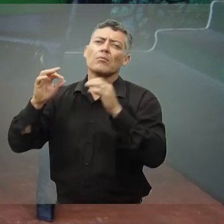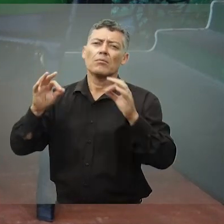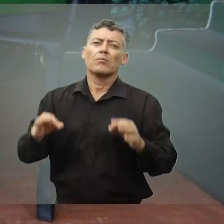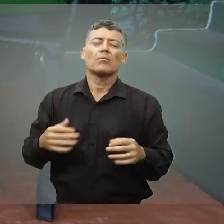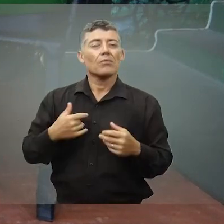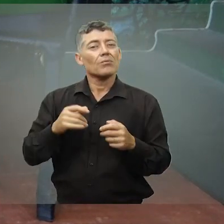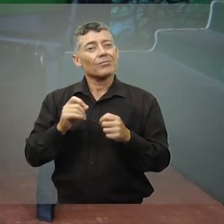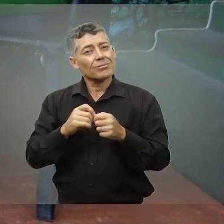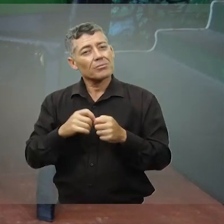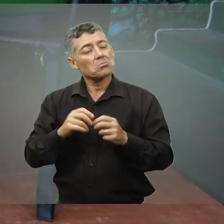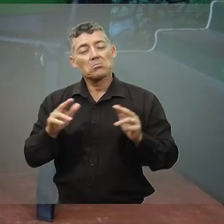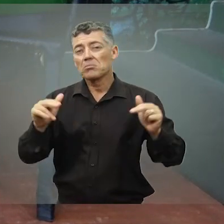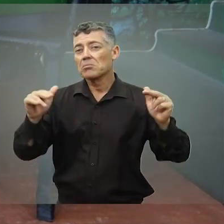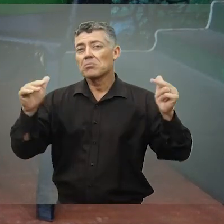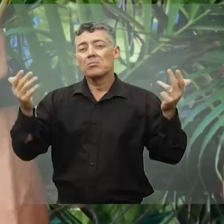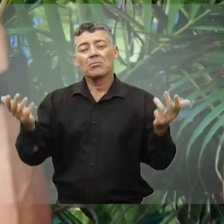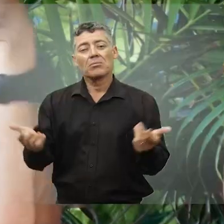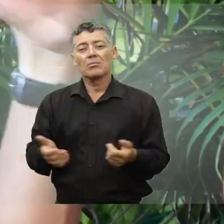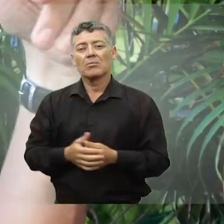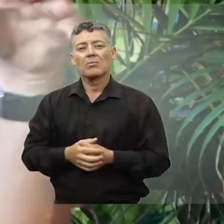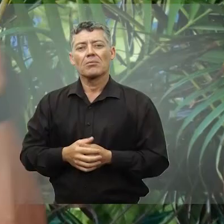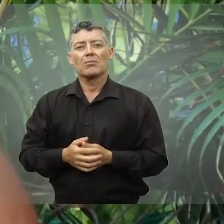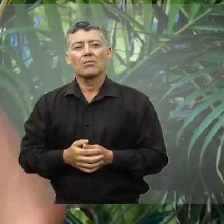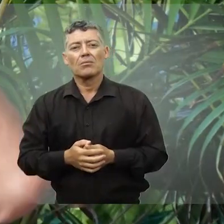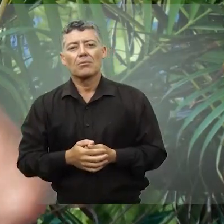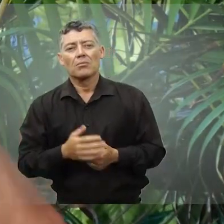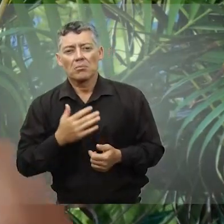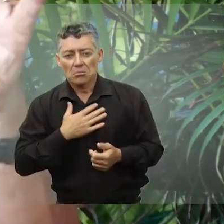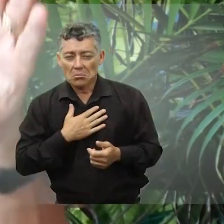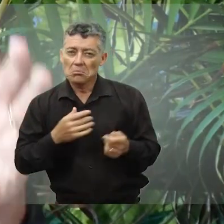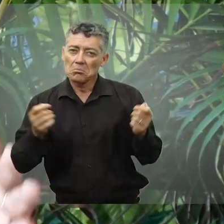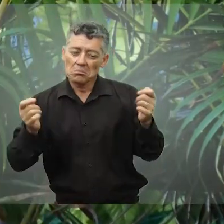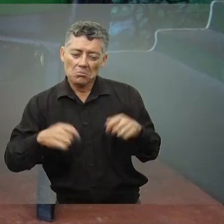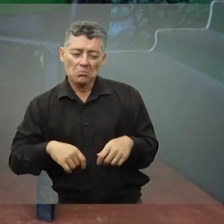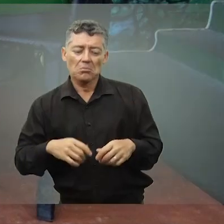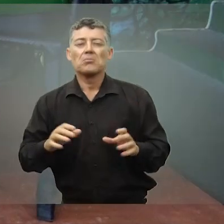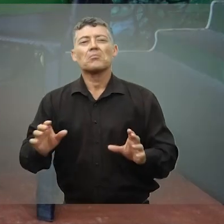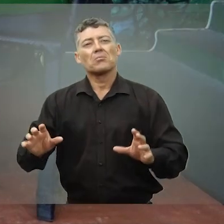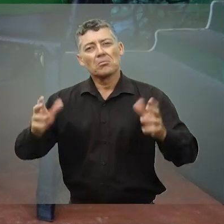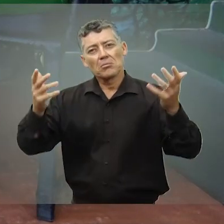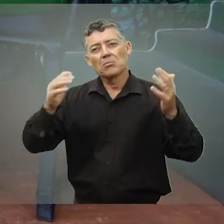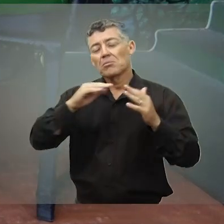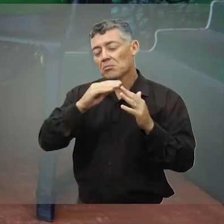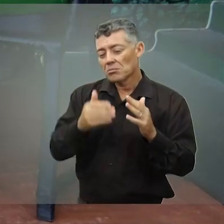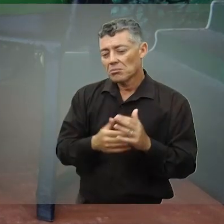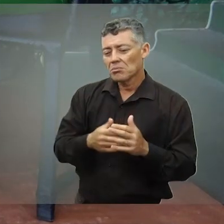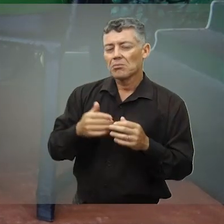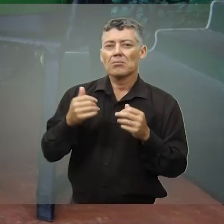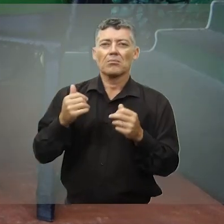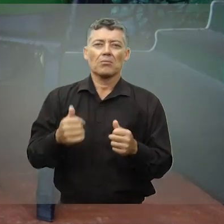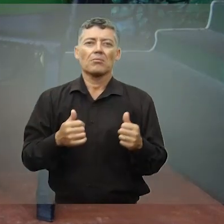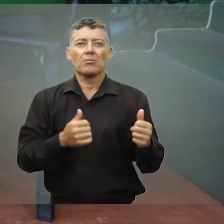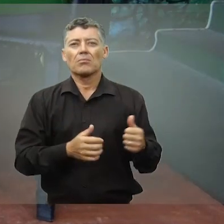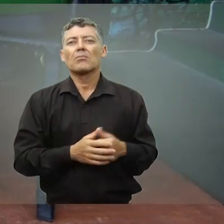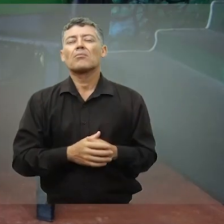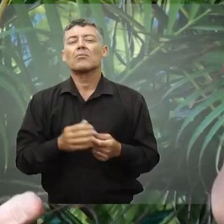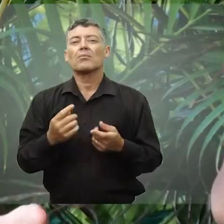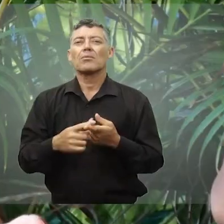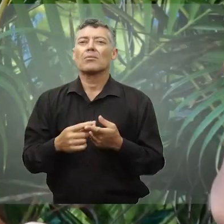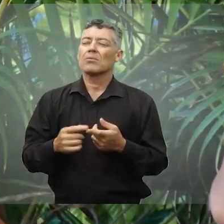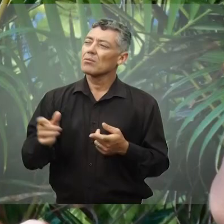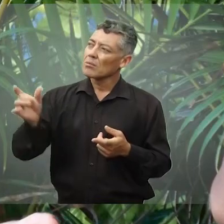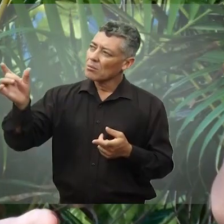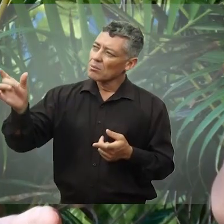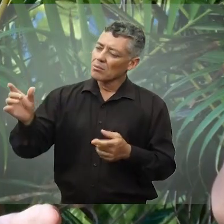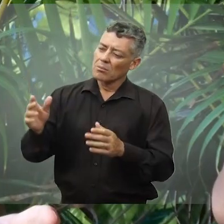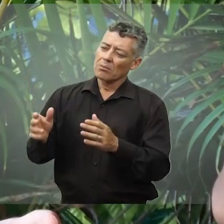fiz, nunca tinha feito daquela maneira. Se eu pudesse, eu faria todos os shows. Mas aproveito para explicar, né? Que ali tinha um lugar na frente